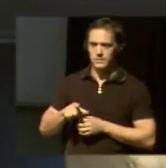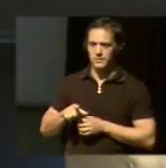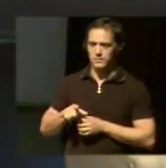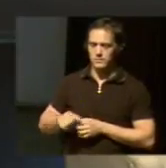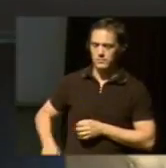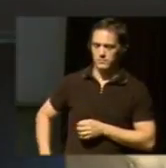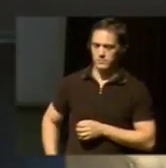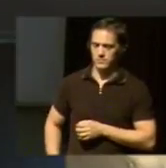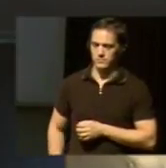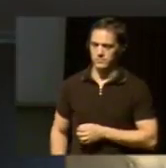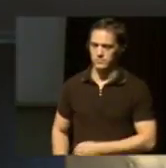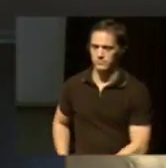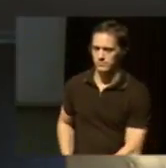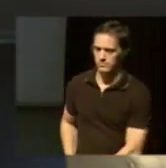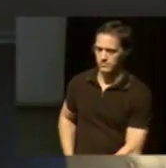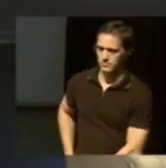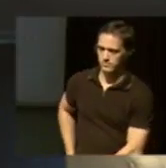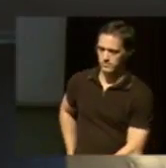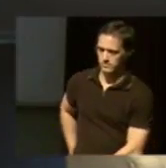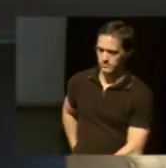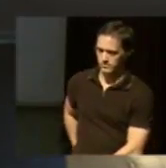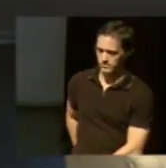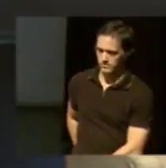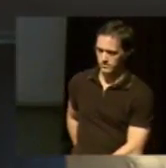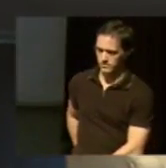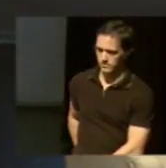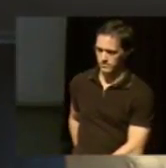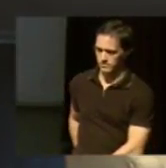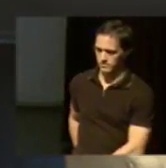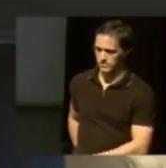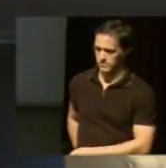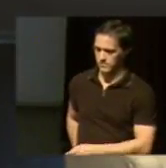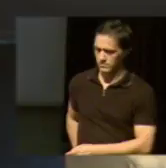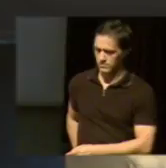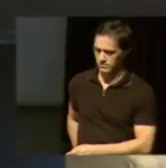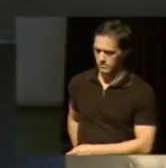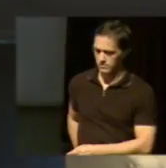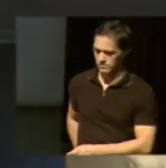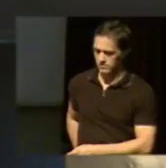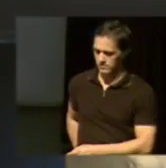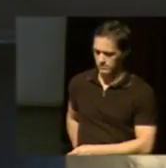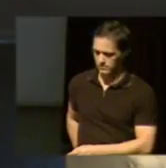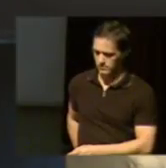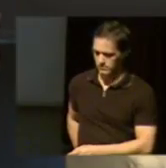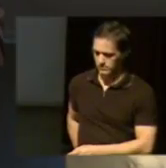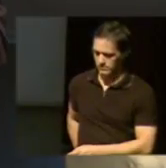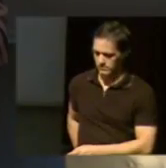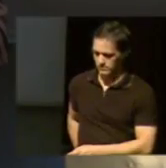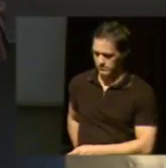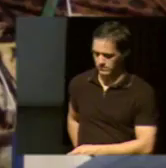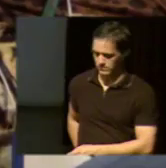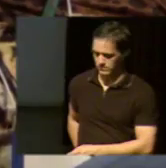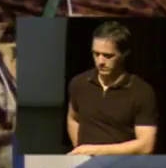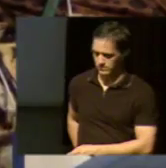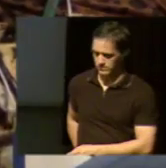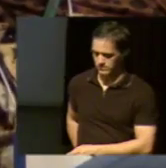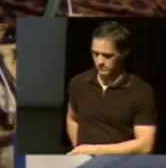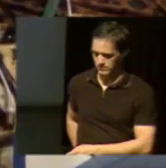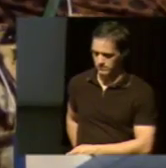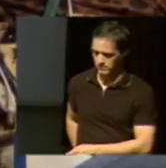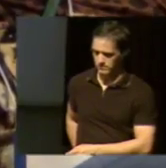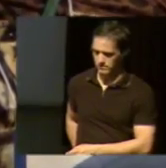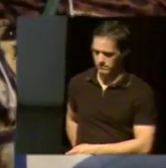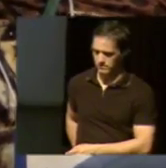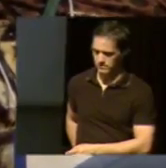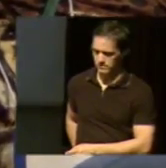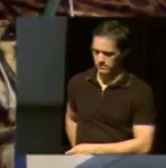modelo financeiro de como continuam sem os dinheiros do Ministério, continuam ficar na ativa,